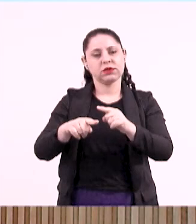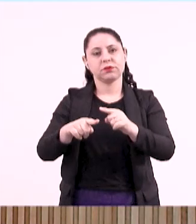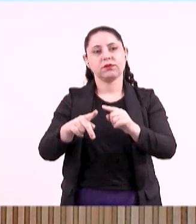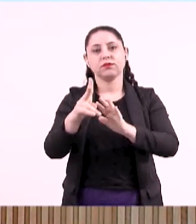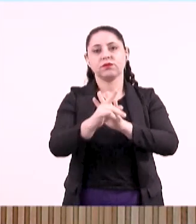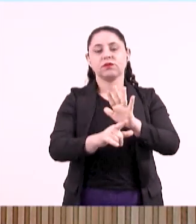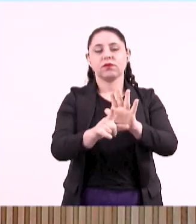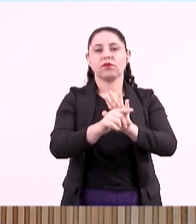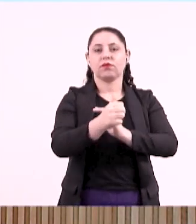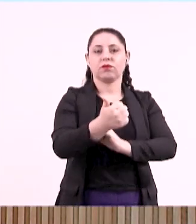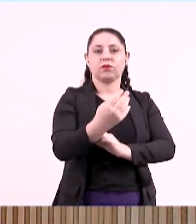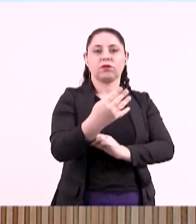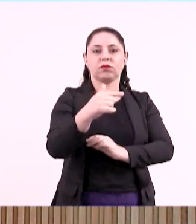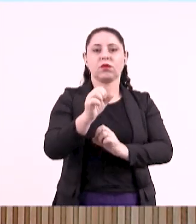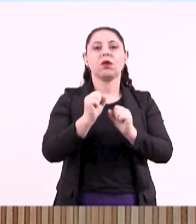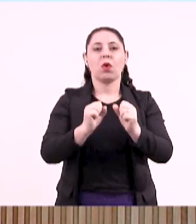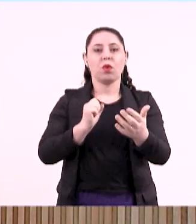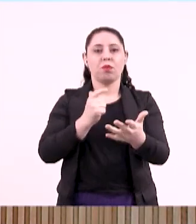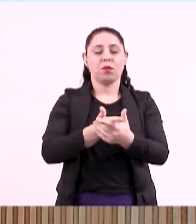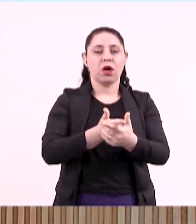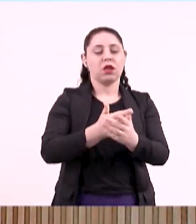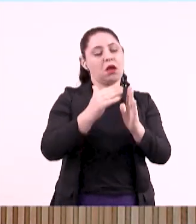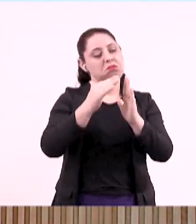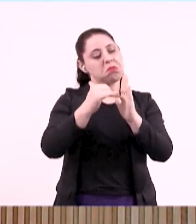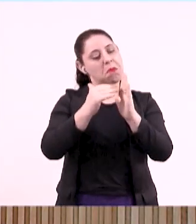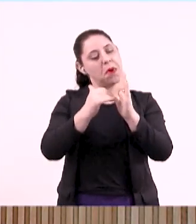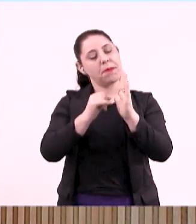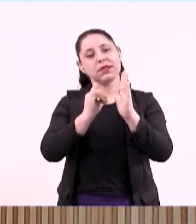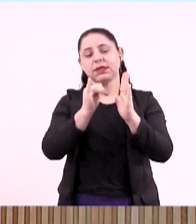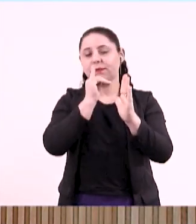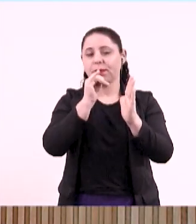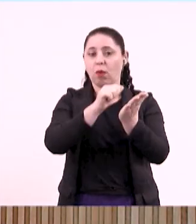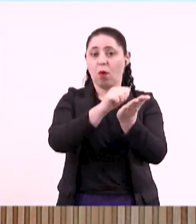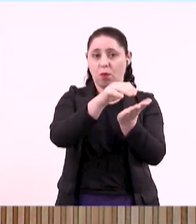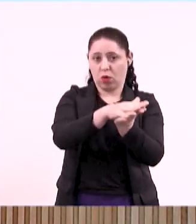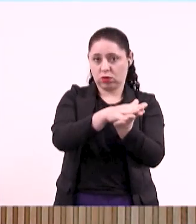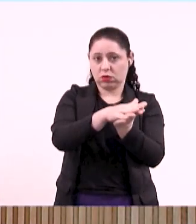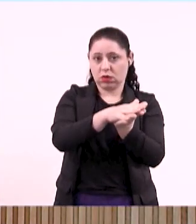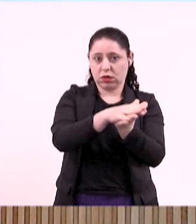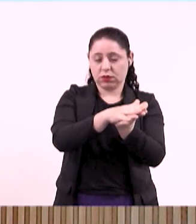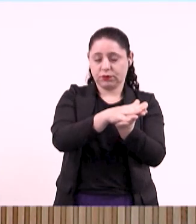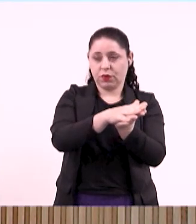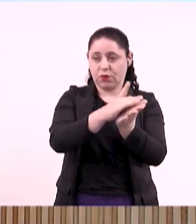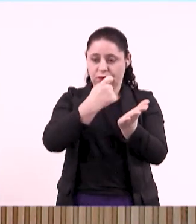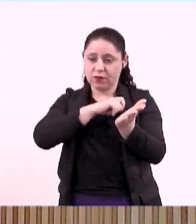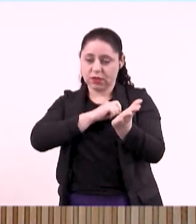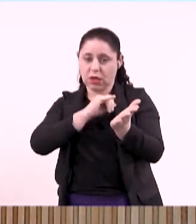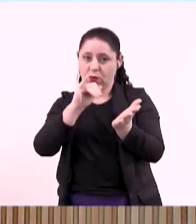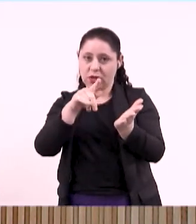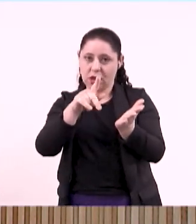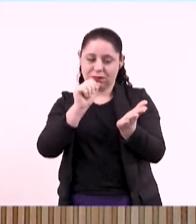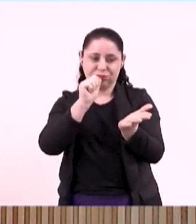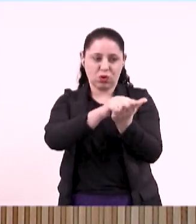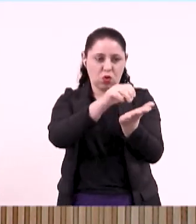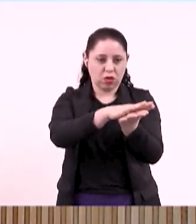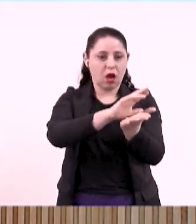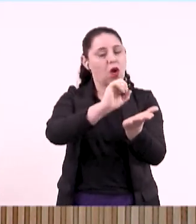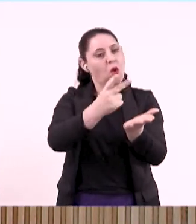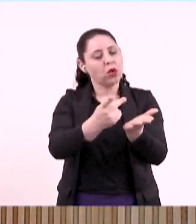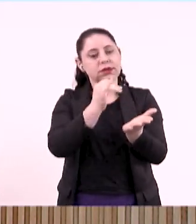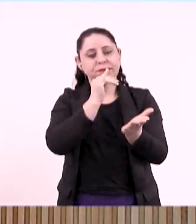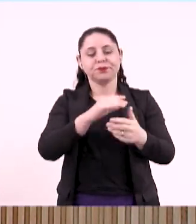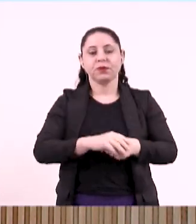147 ele também acrescenta possibilidades de pagamento com desconto em casos de multa aplicado pelos fiscais do IAGRO, ou até